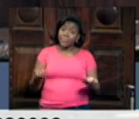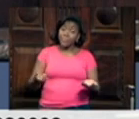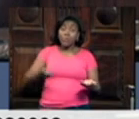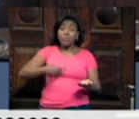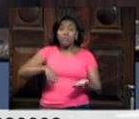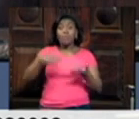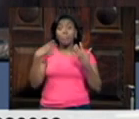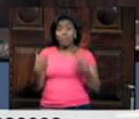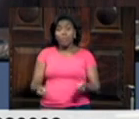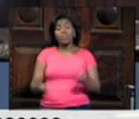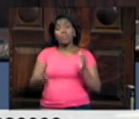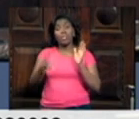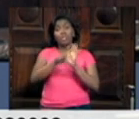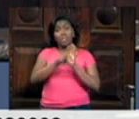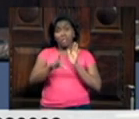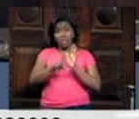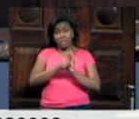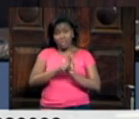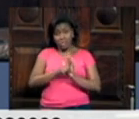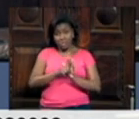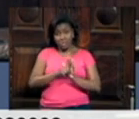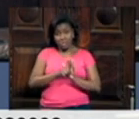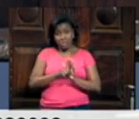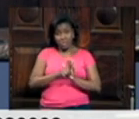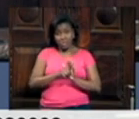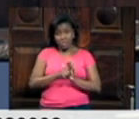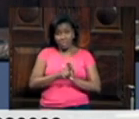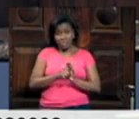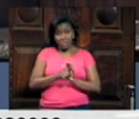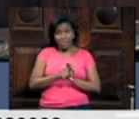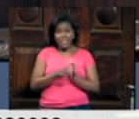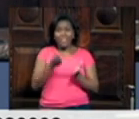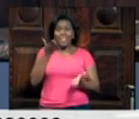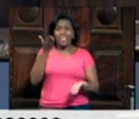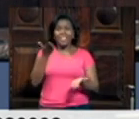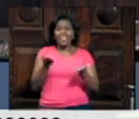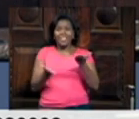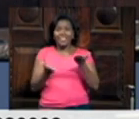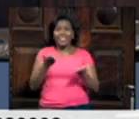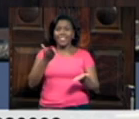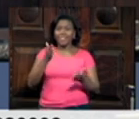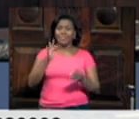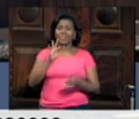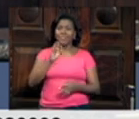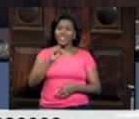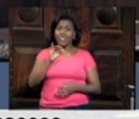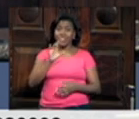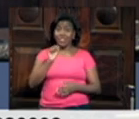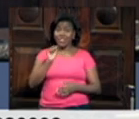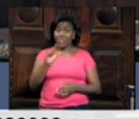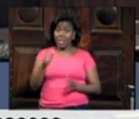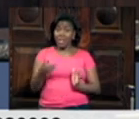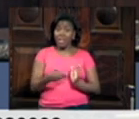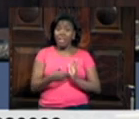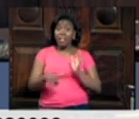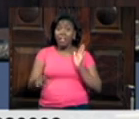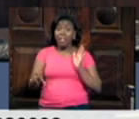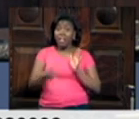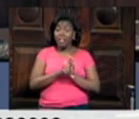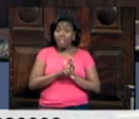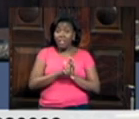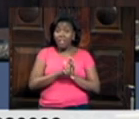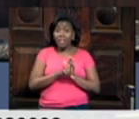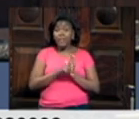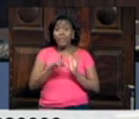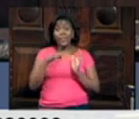aqui a lei do Fundo de Equilíbrio Fiscal. Nesta lei existia